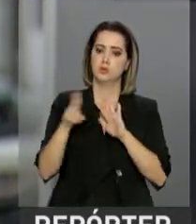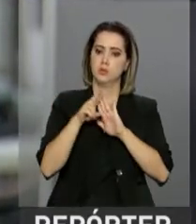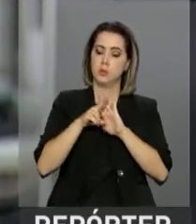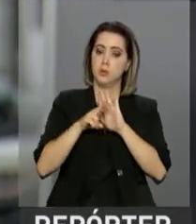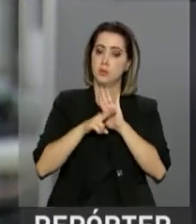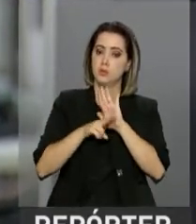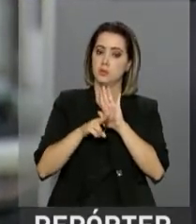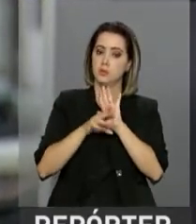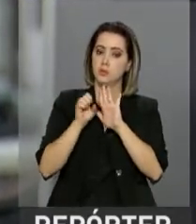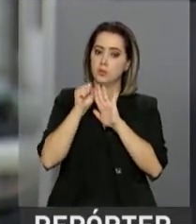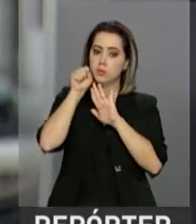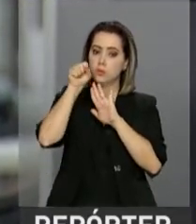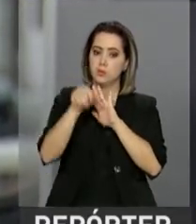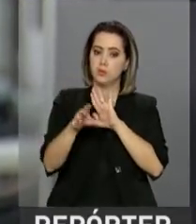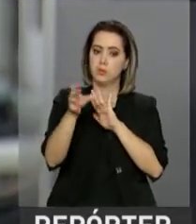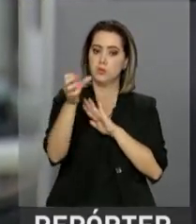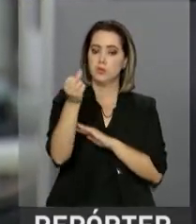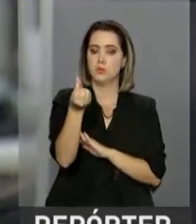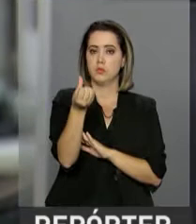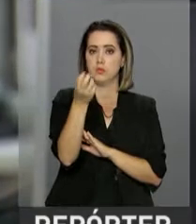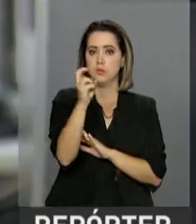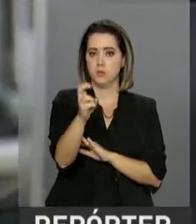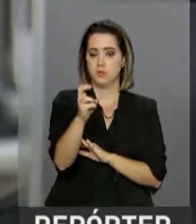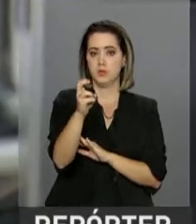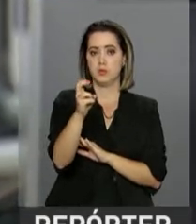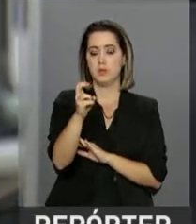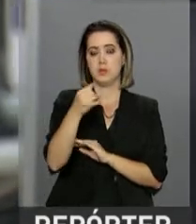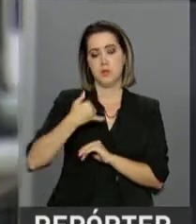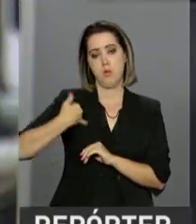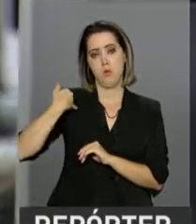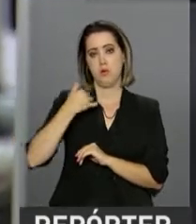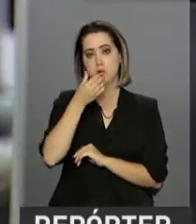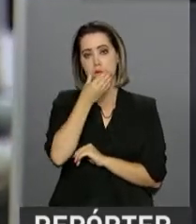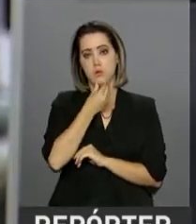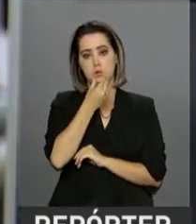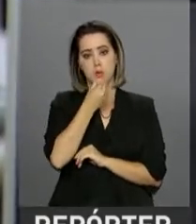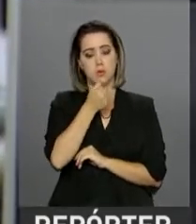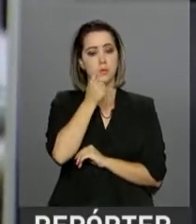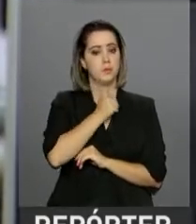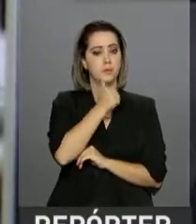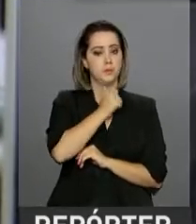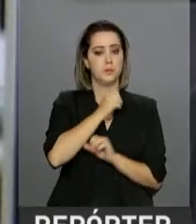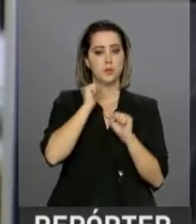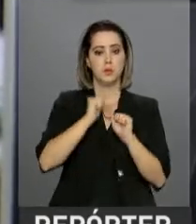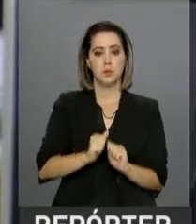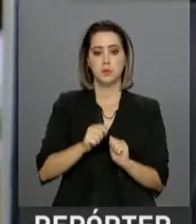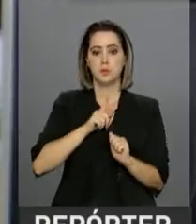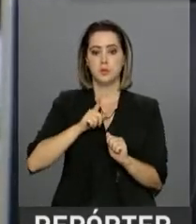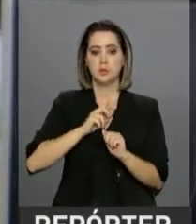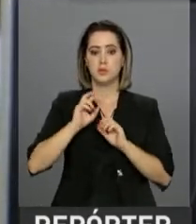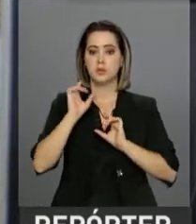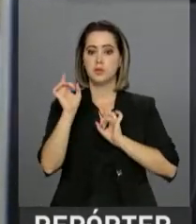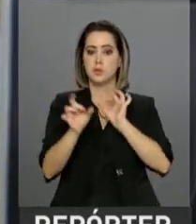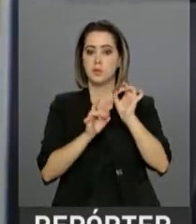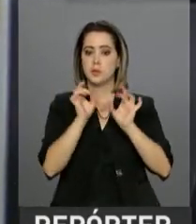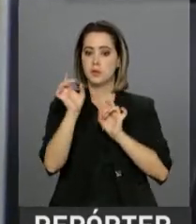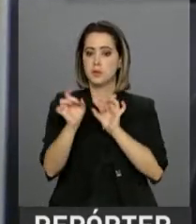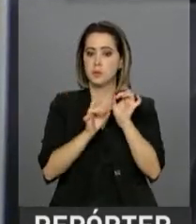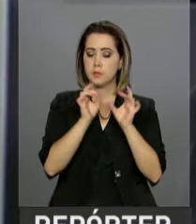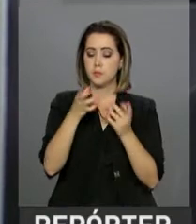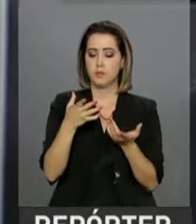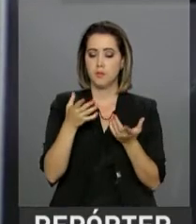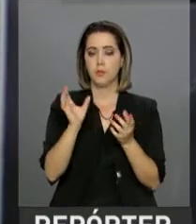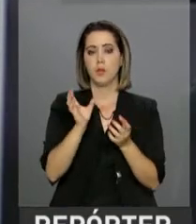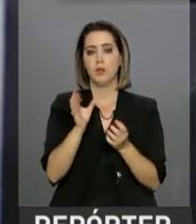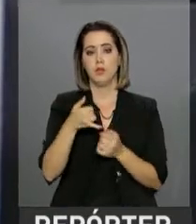permanente para 65 anos para homens e mulheres, né? A gente está permitindo a existência, sim, de aposentadorias